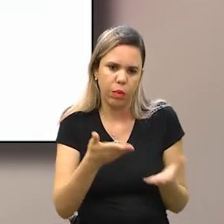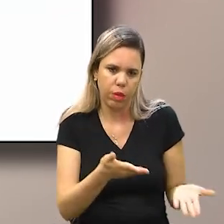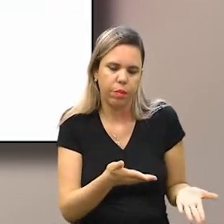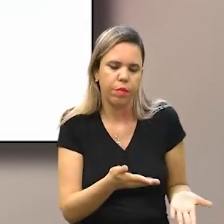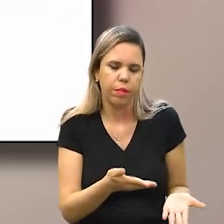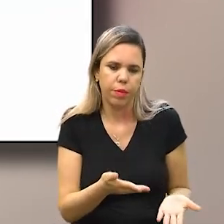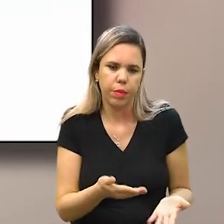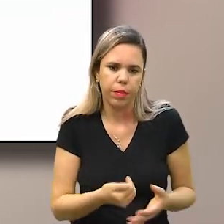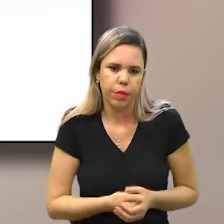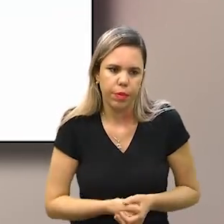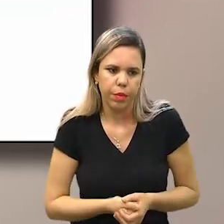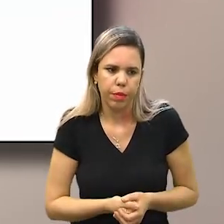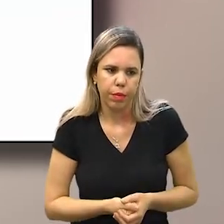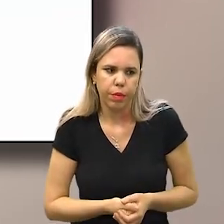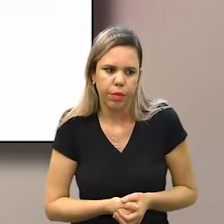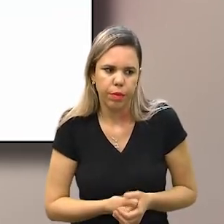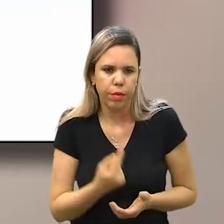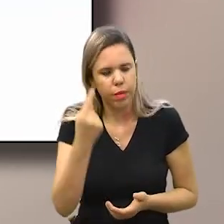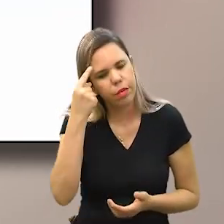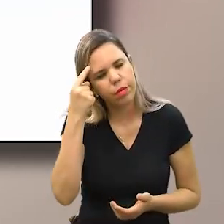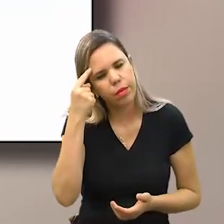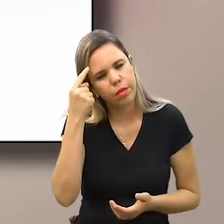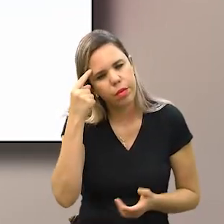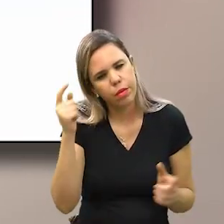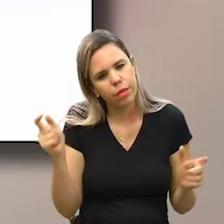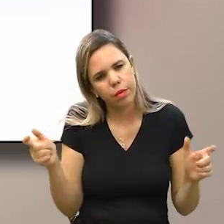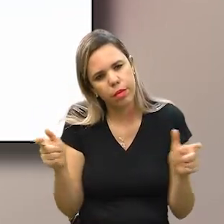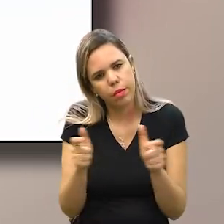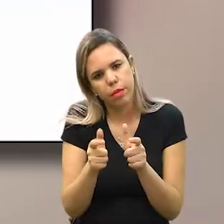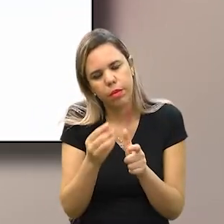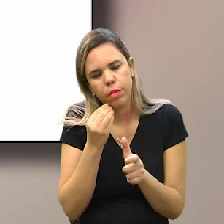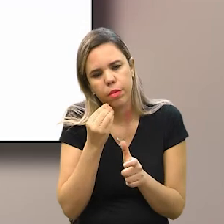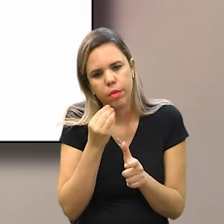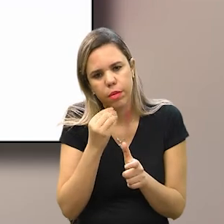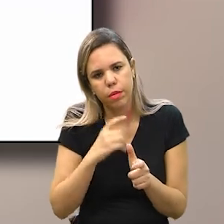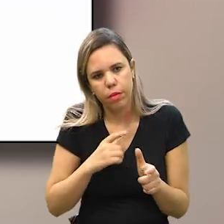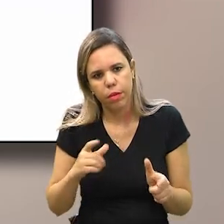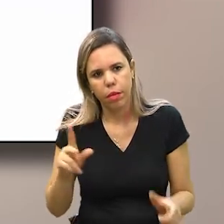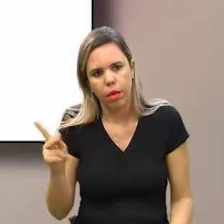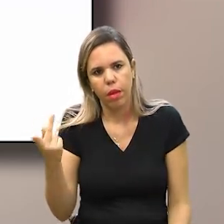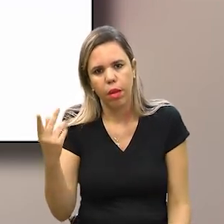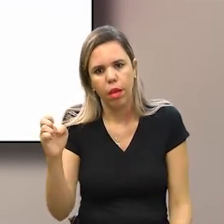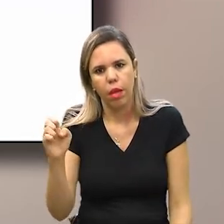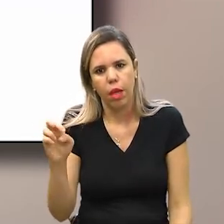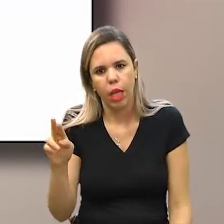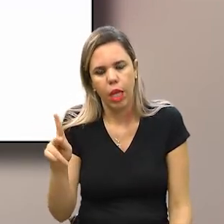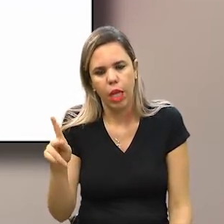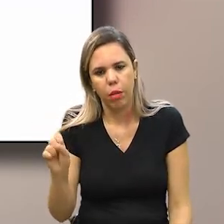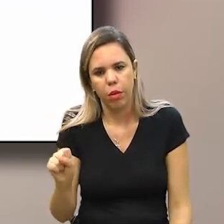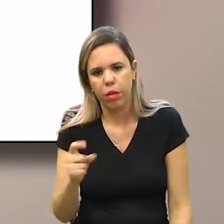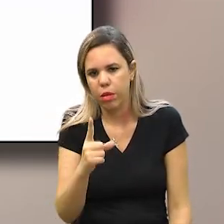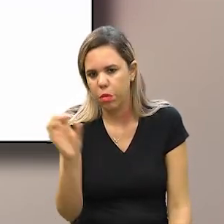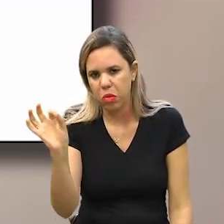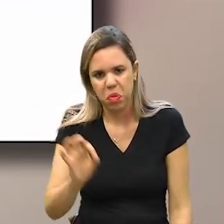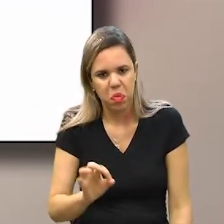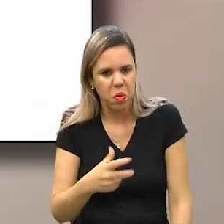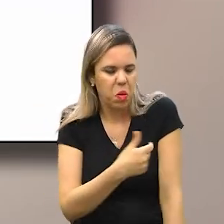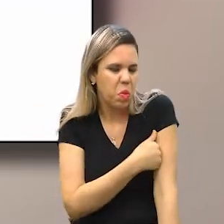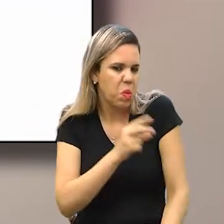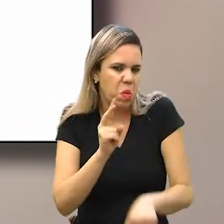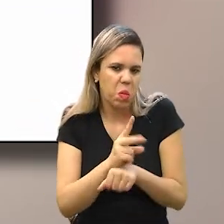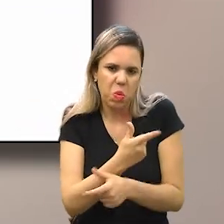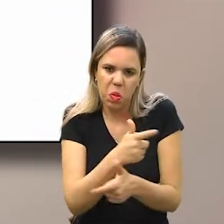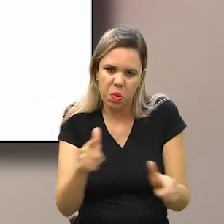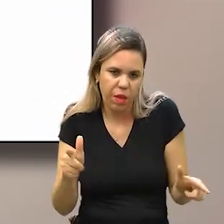herpes zoster, né? Numa ideia de diminuir a chance de ter herpes zoster. Também não é 100%, tomou